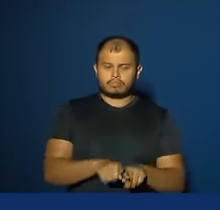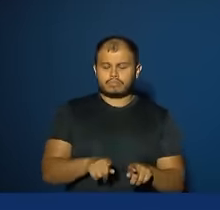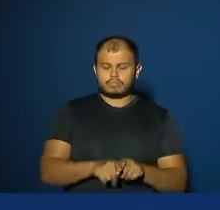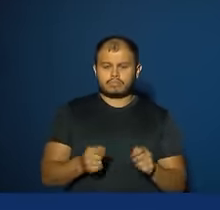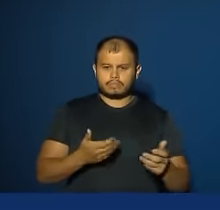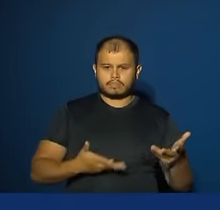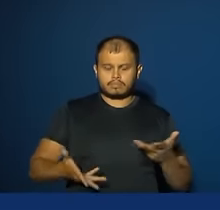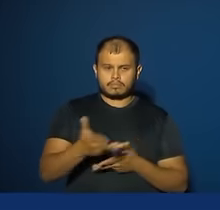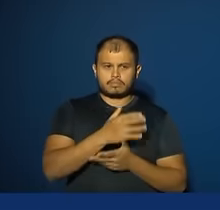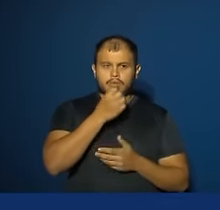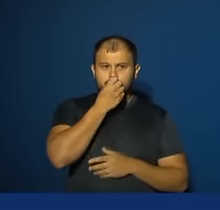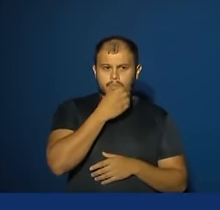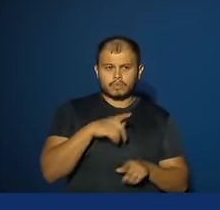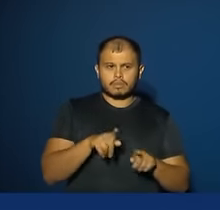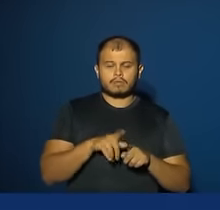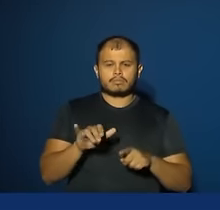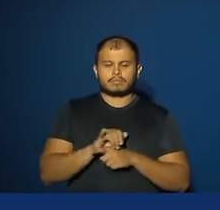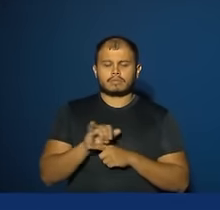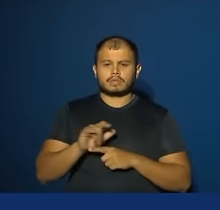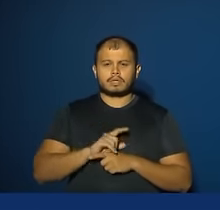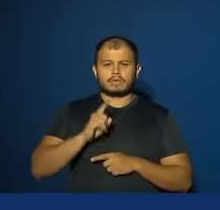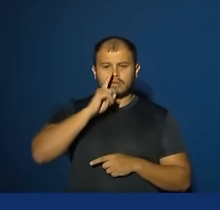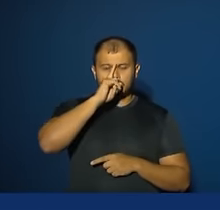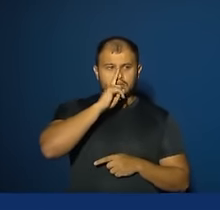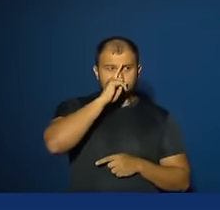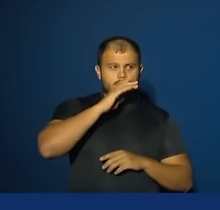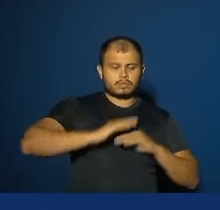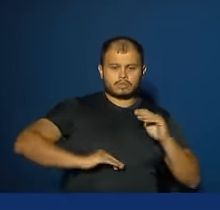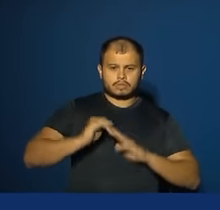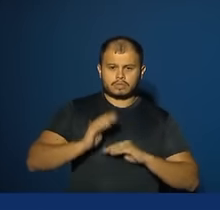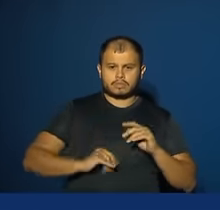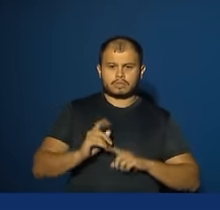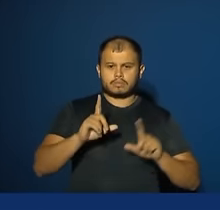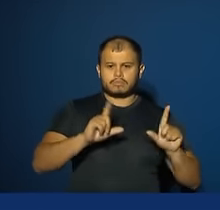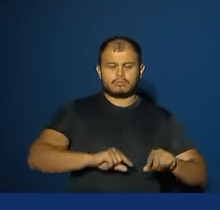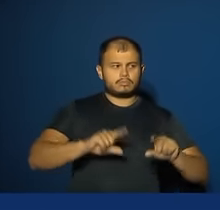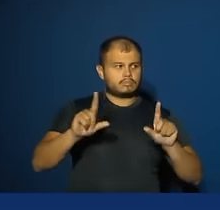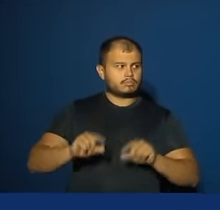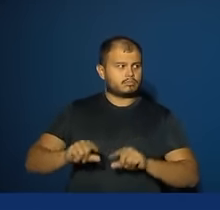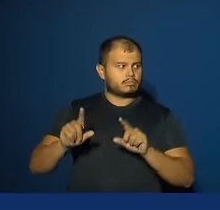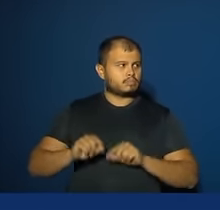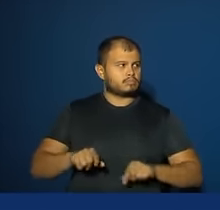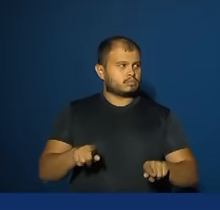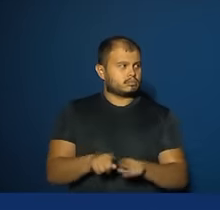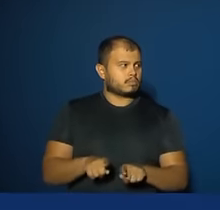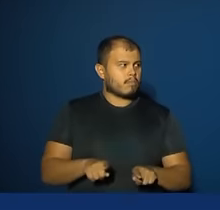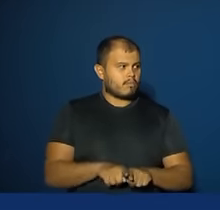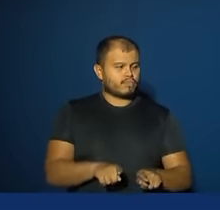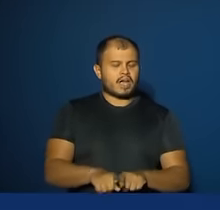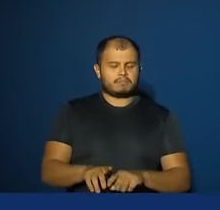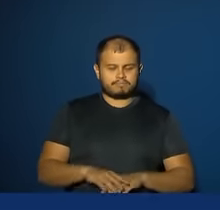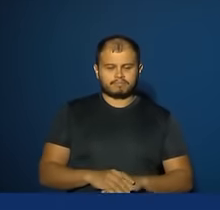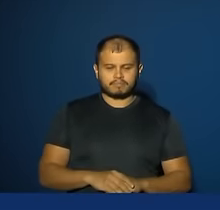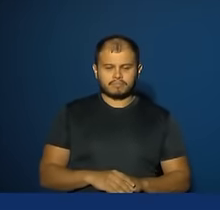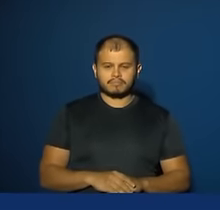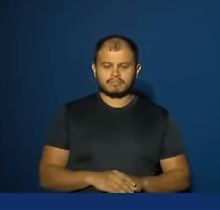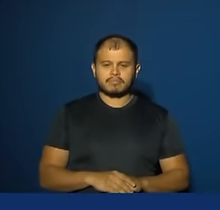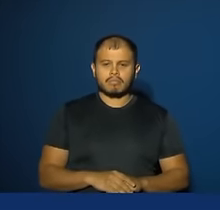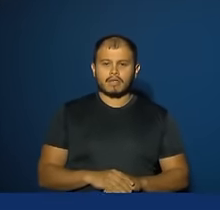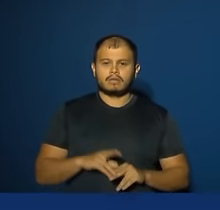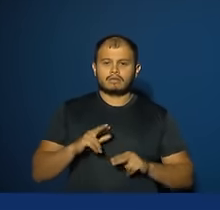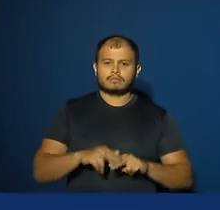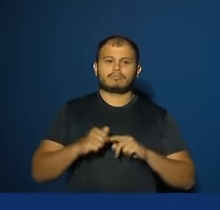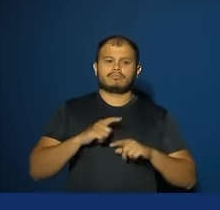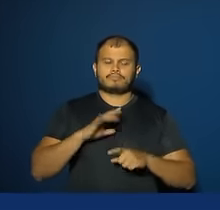investidor estratégico é muito bom também, porque garante um risco de execução menor, né, dado que é uma empresa que tem que lidar com regulação, tem que ligar com o regulador, tem CAPEX, e por aí vai. E para o